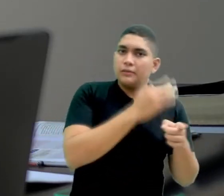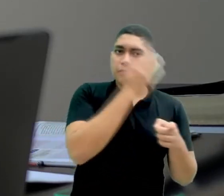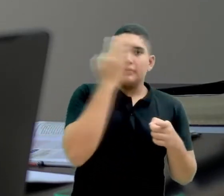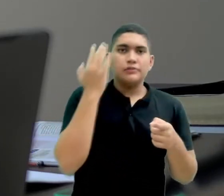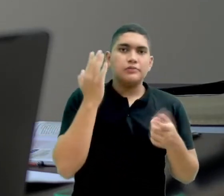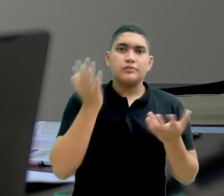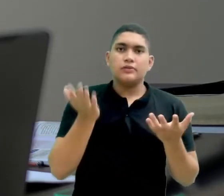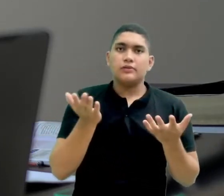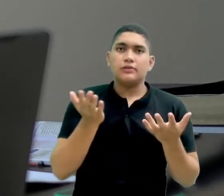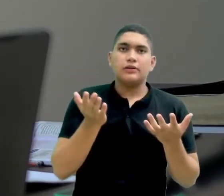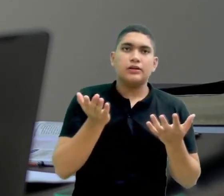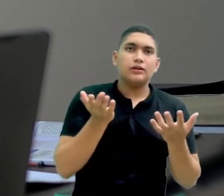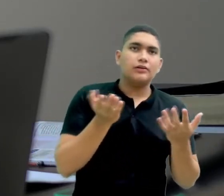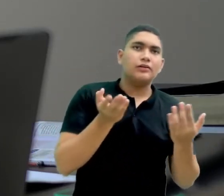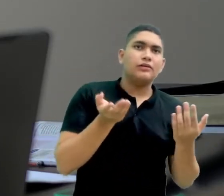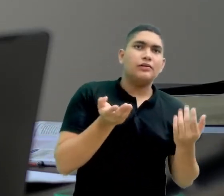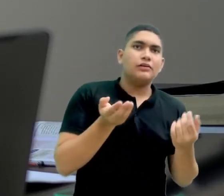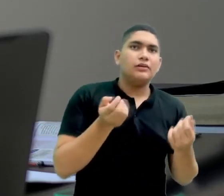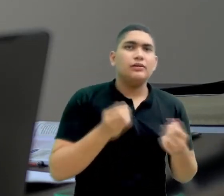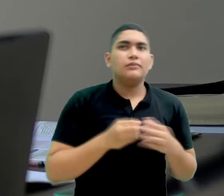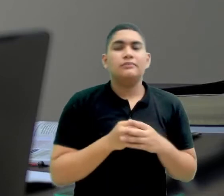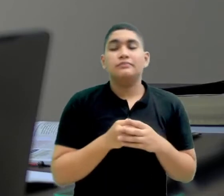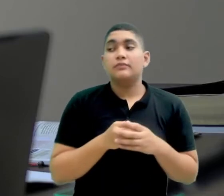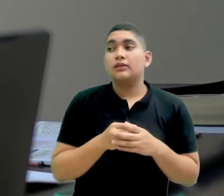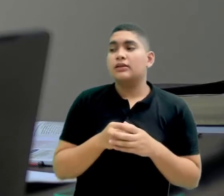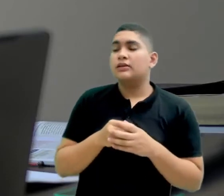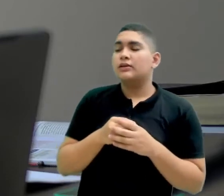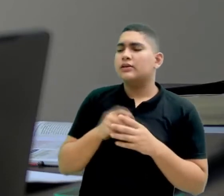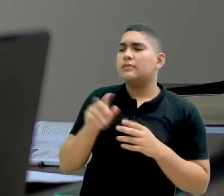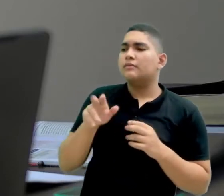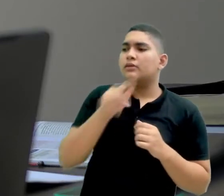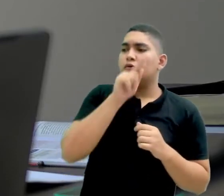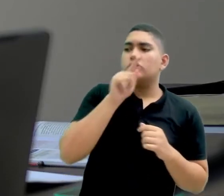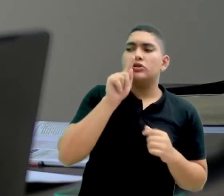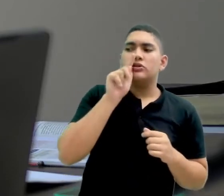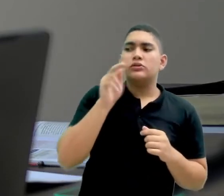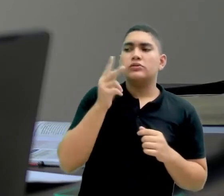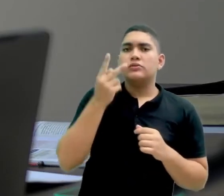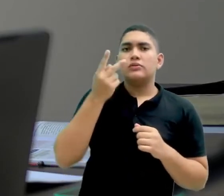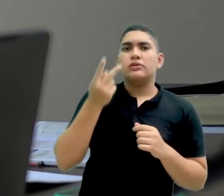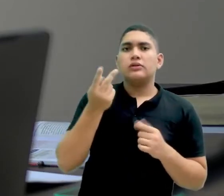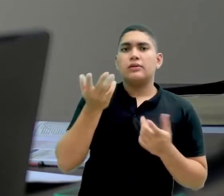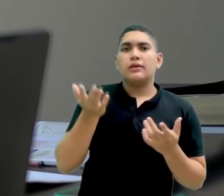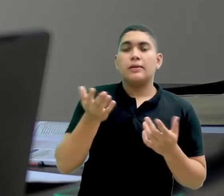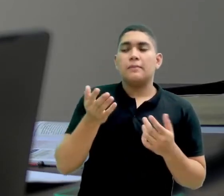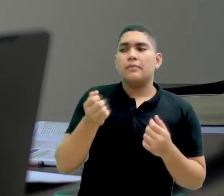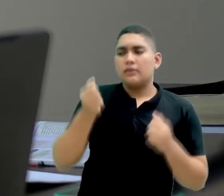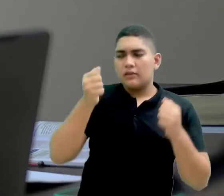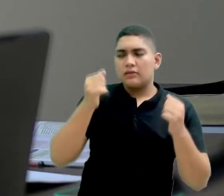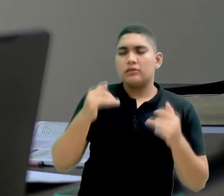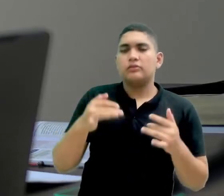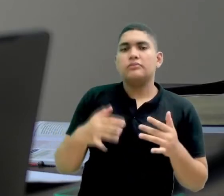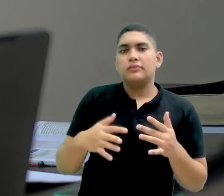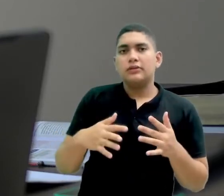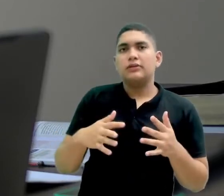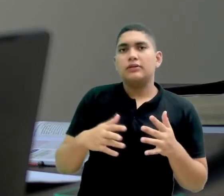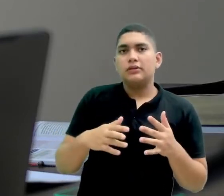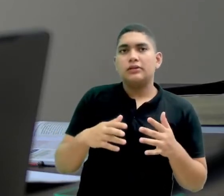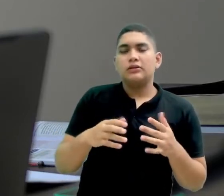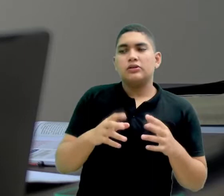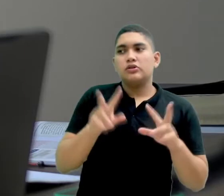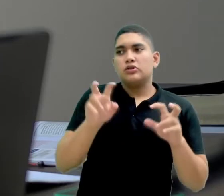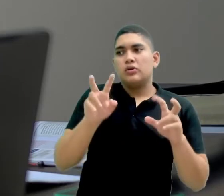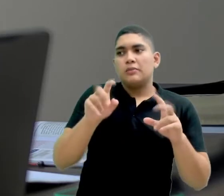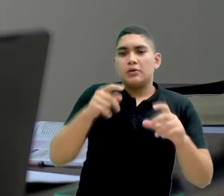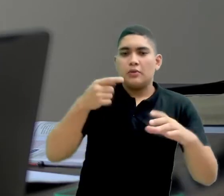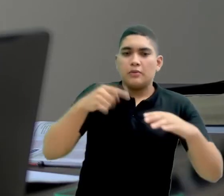né? Então, nos diga mais acerca deste aprofundamento que o Senhor Jesus